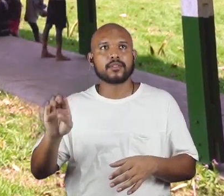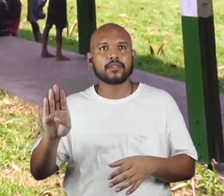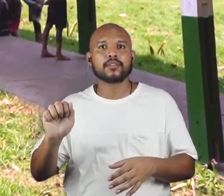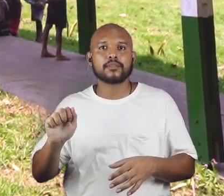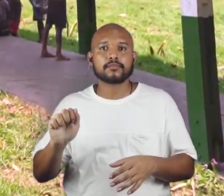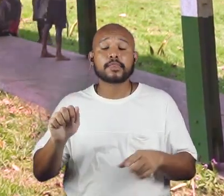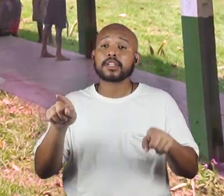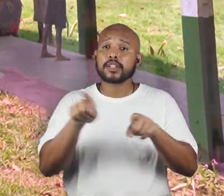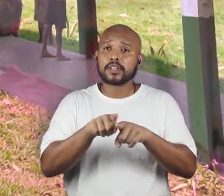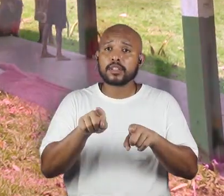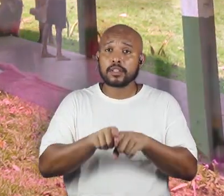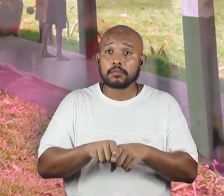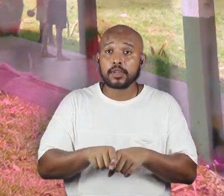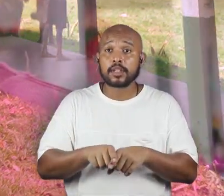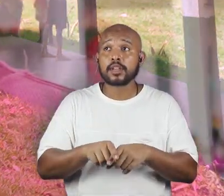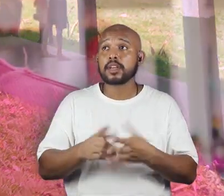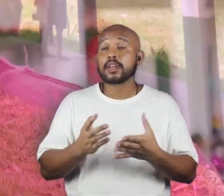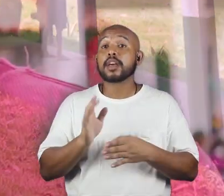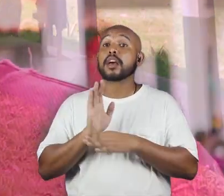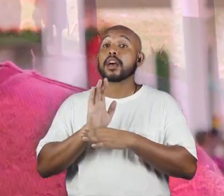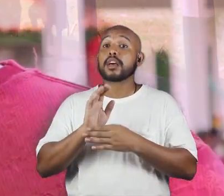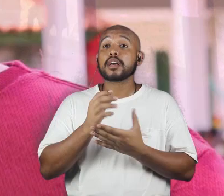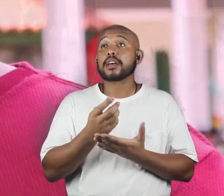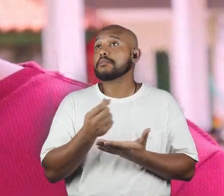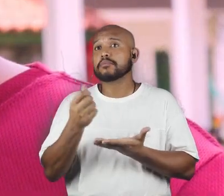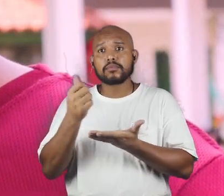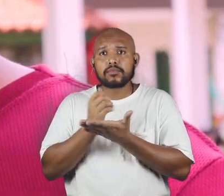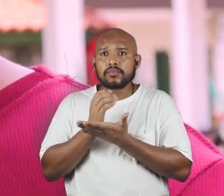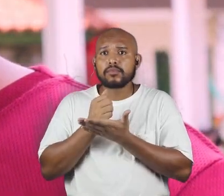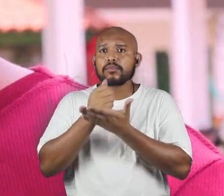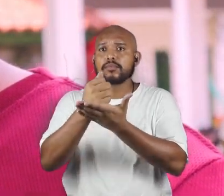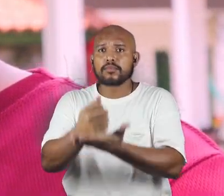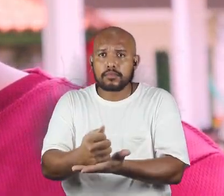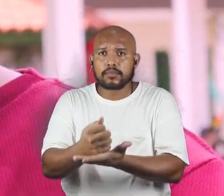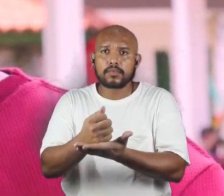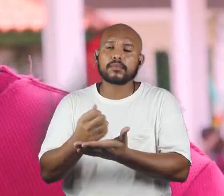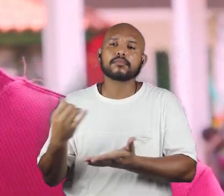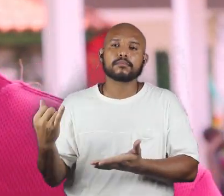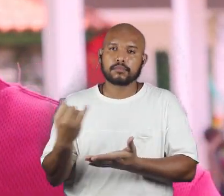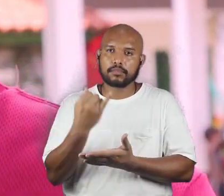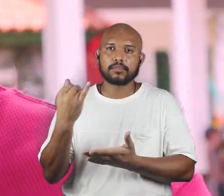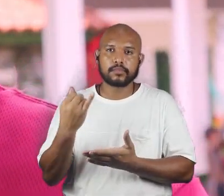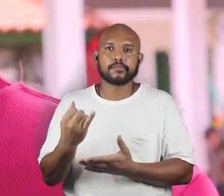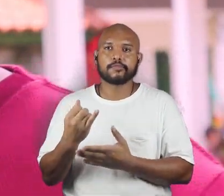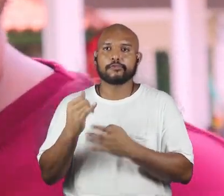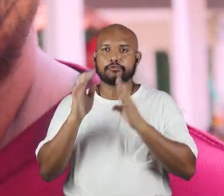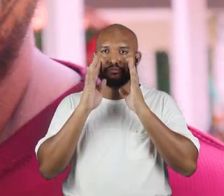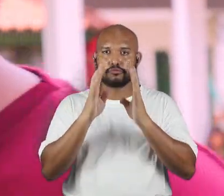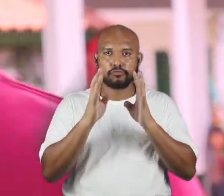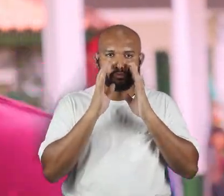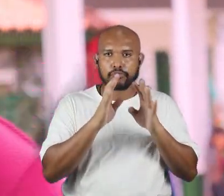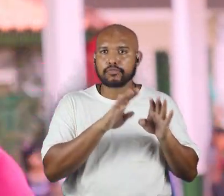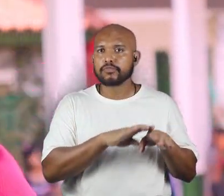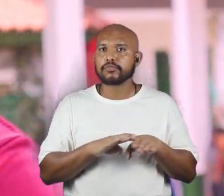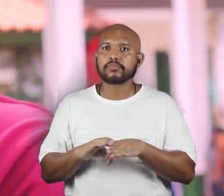lá na cidade, poder também criar bolsas que sejam de fato,